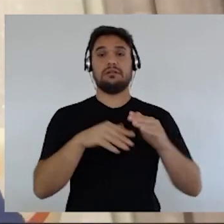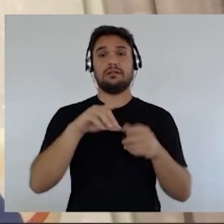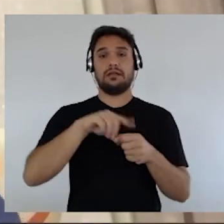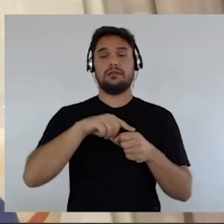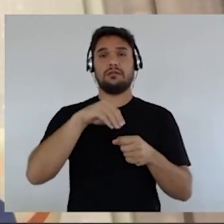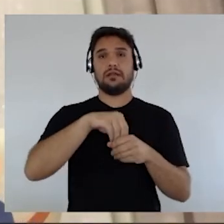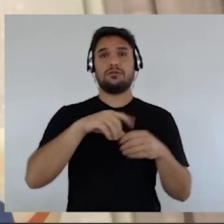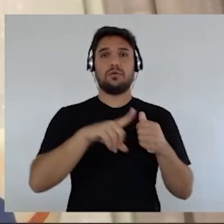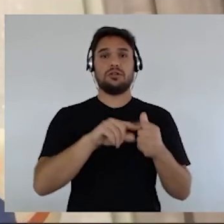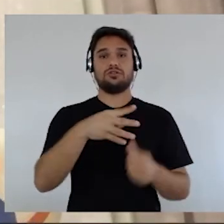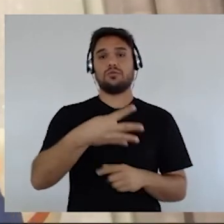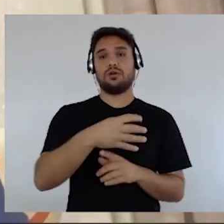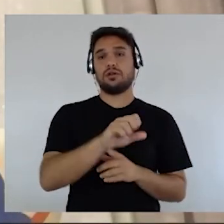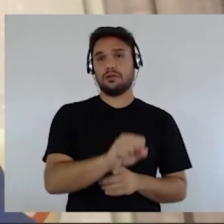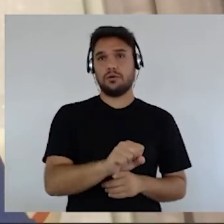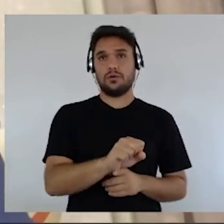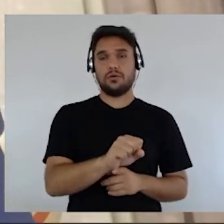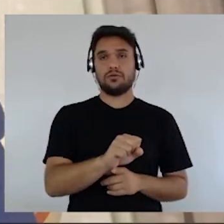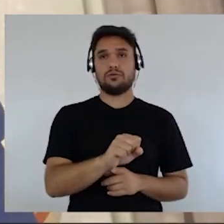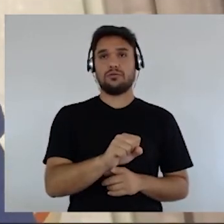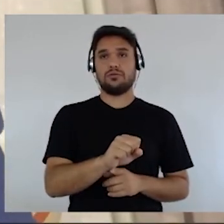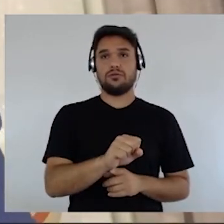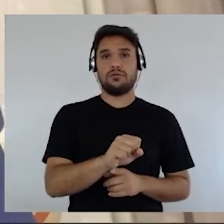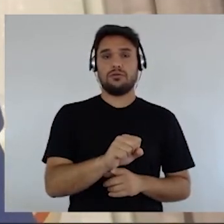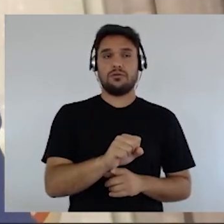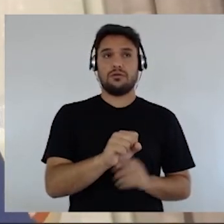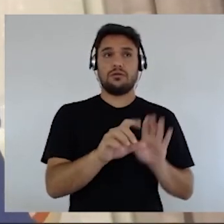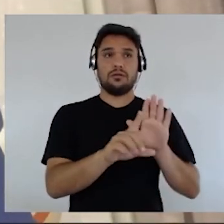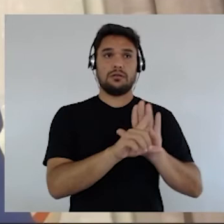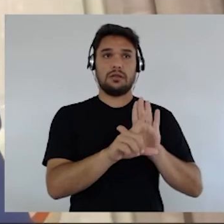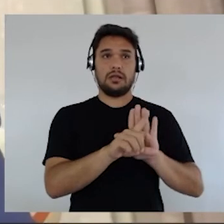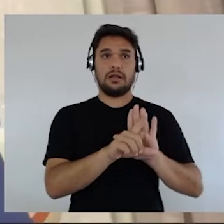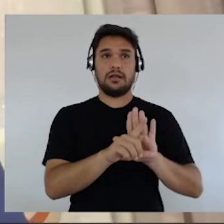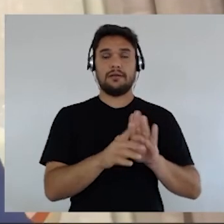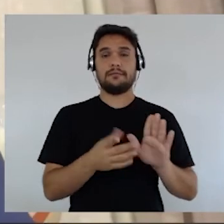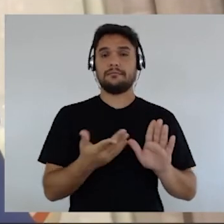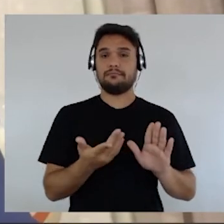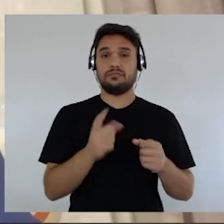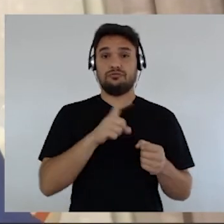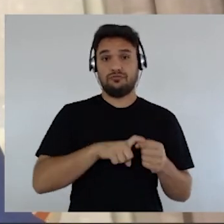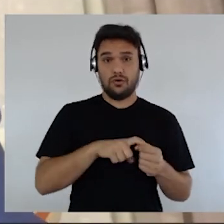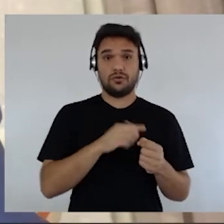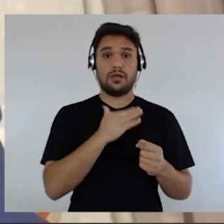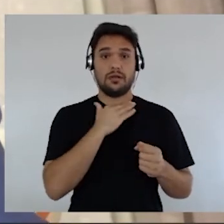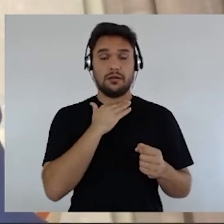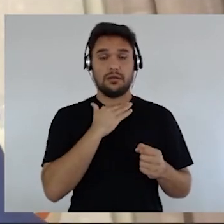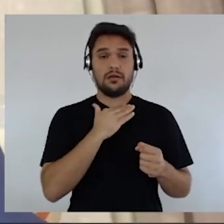artigo 48 da Lei de Recuperação,